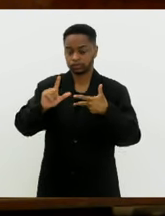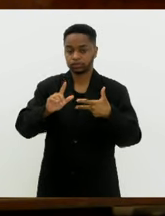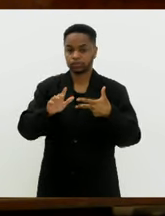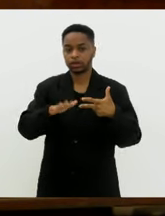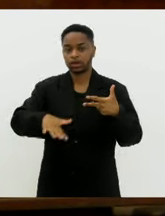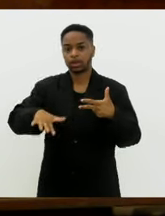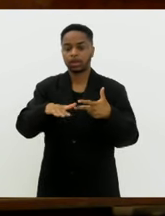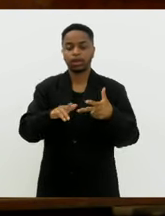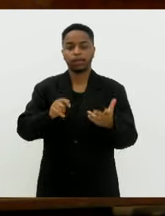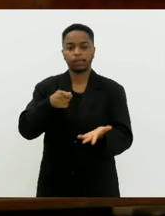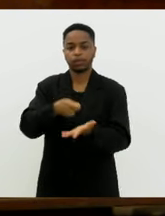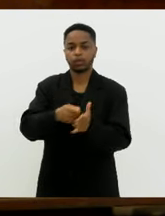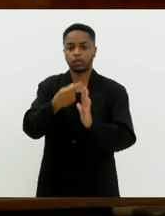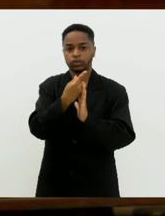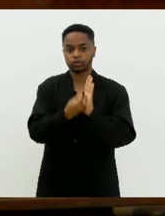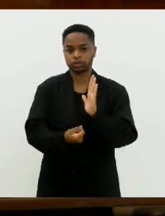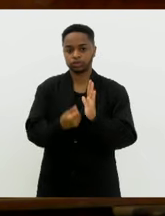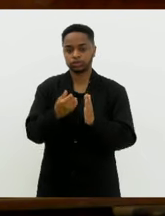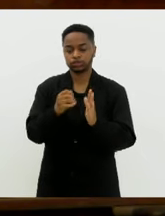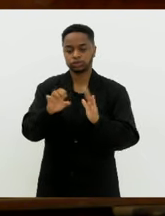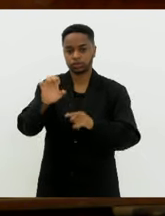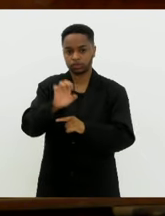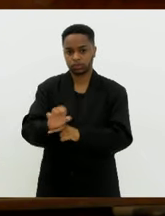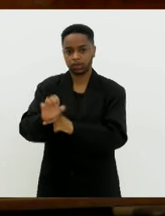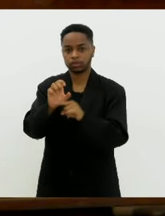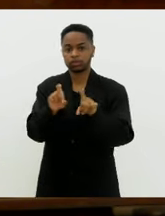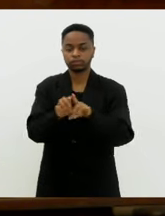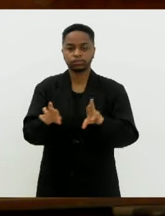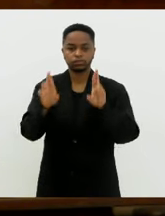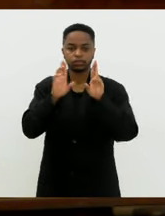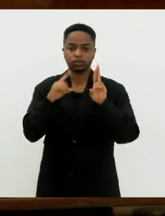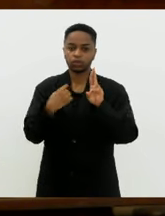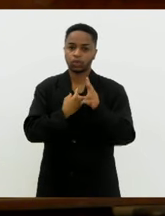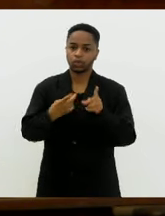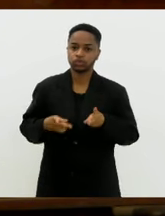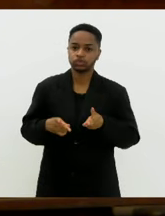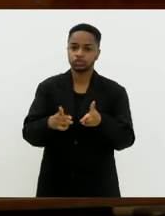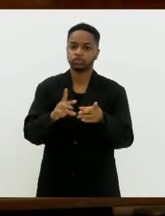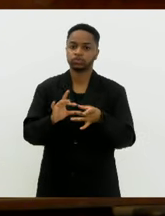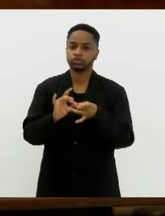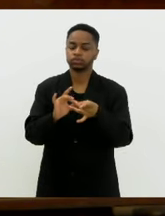estadual. Que continuemos caminhando lado a lado